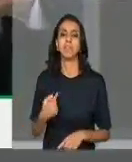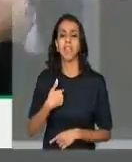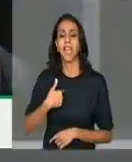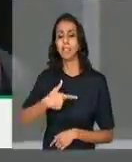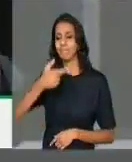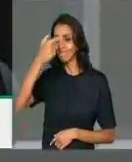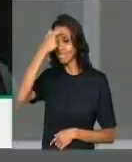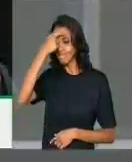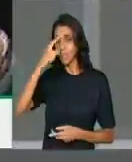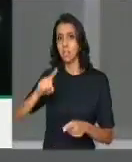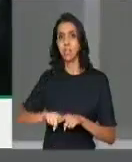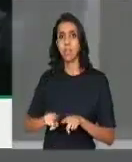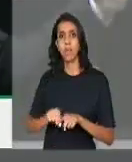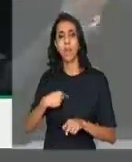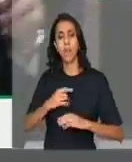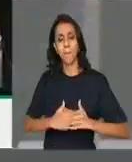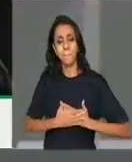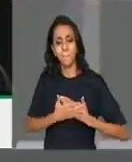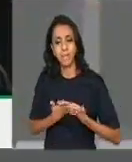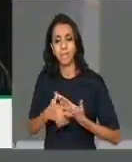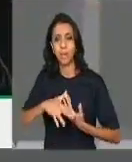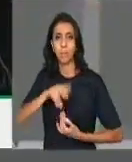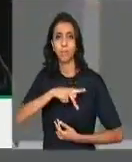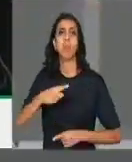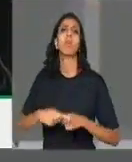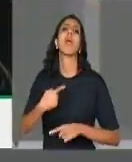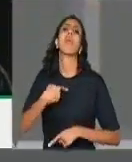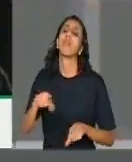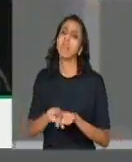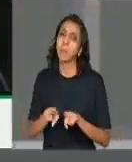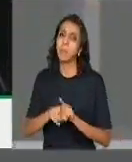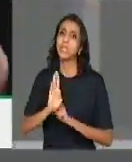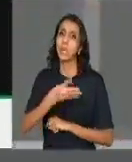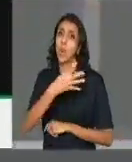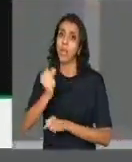e paixão pelo fato de eu ser um educador há 4 décadas. Muito obrigado. Muito obrigado. Tá.